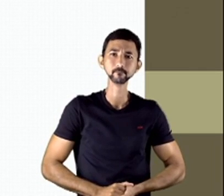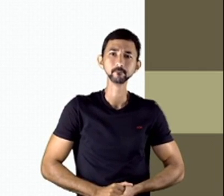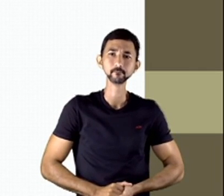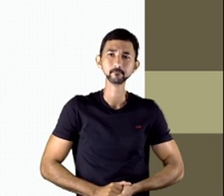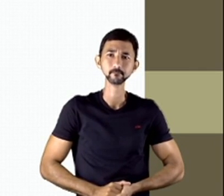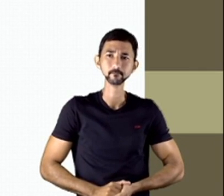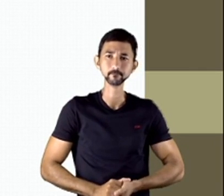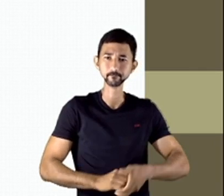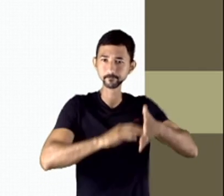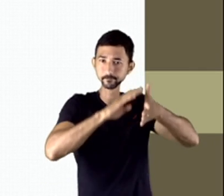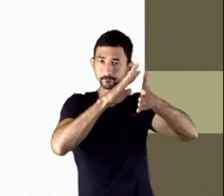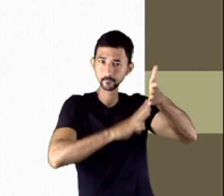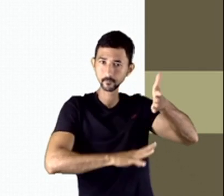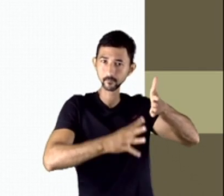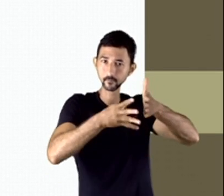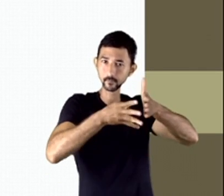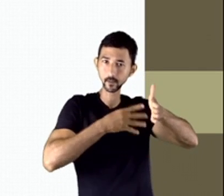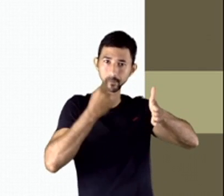Temos aí a tabela